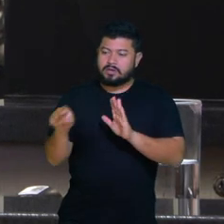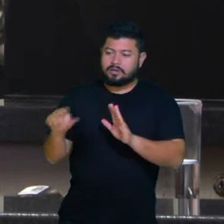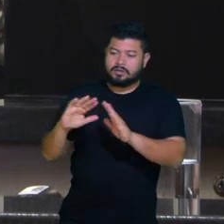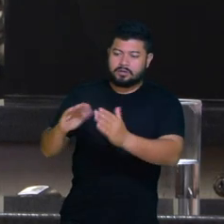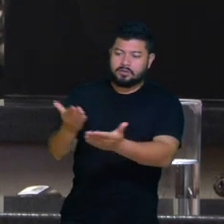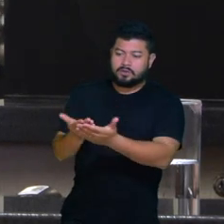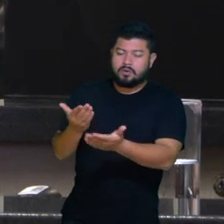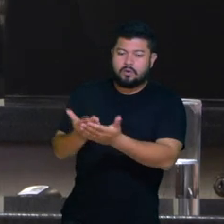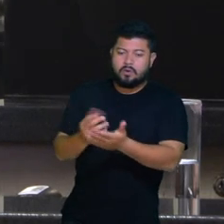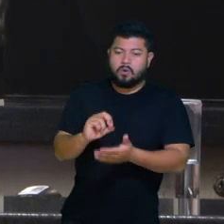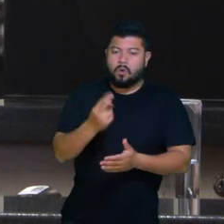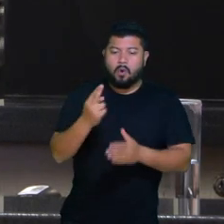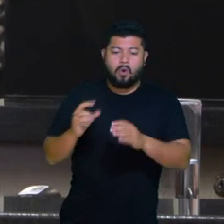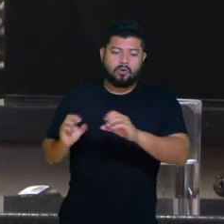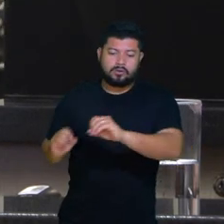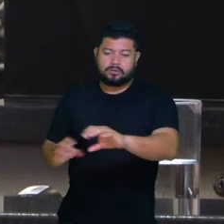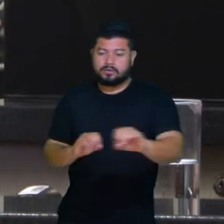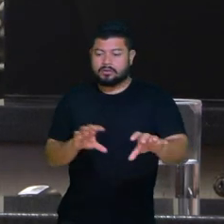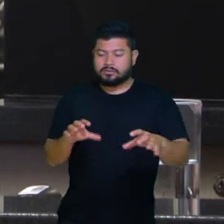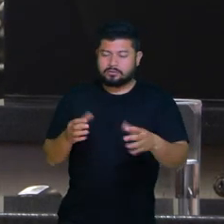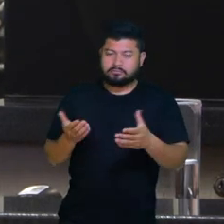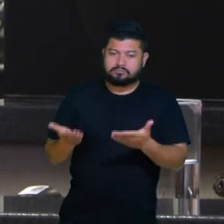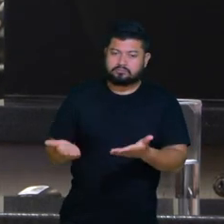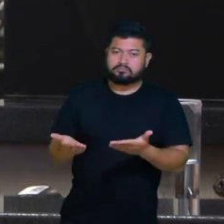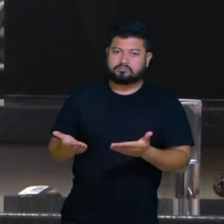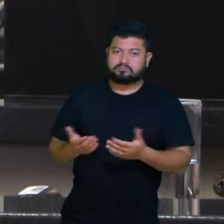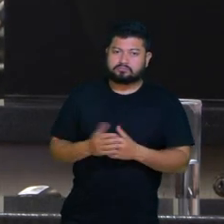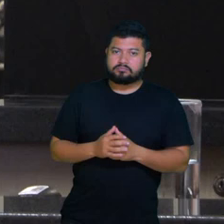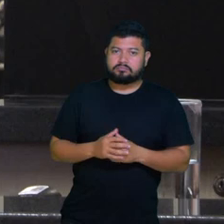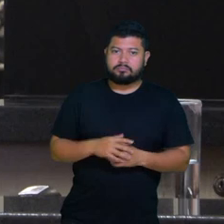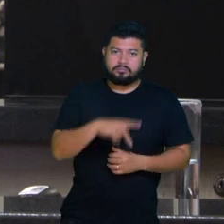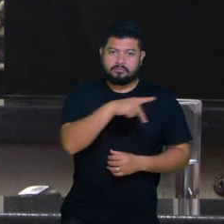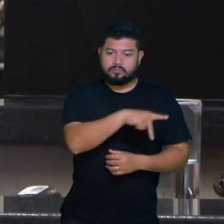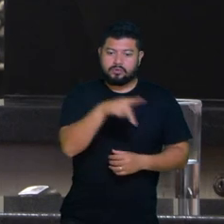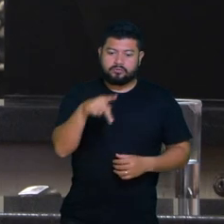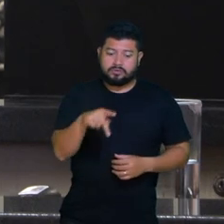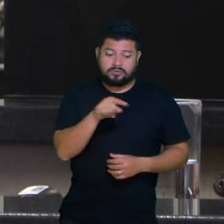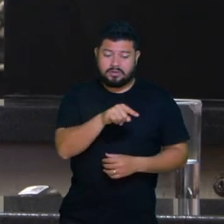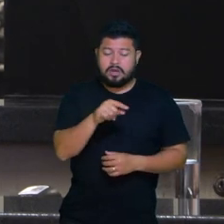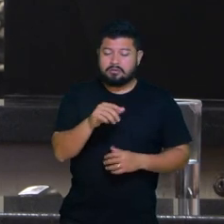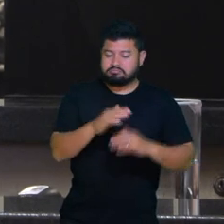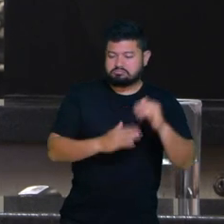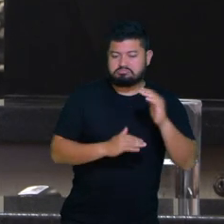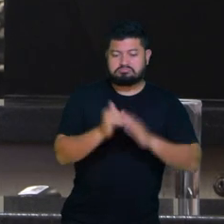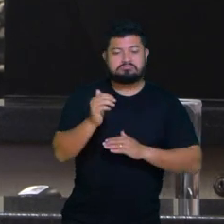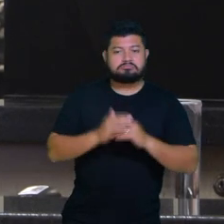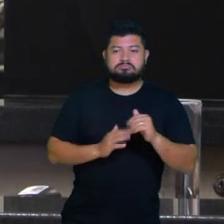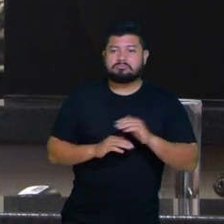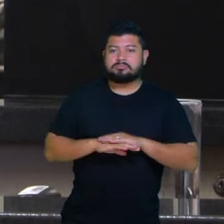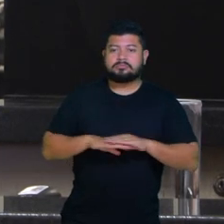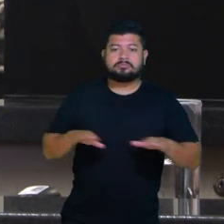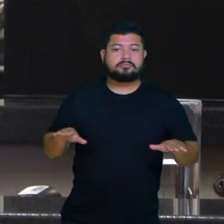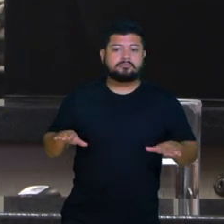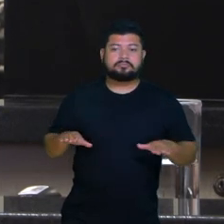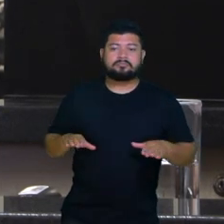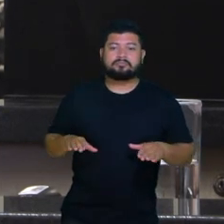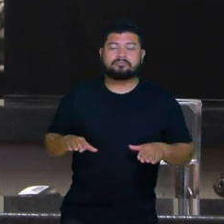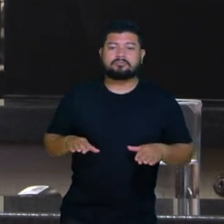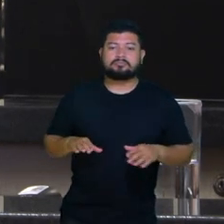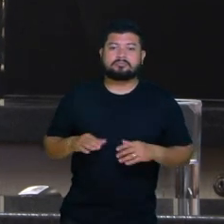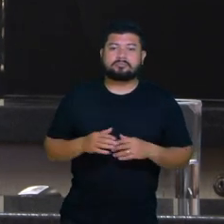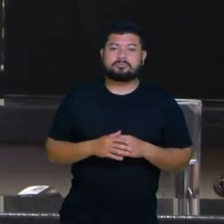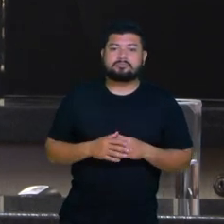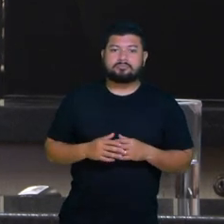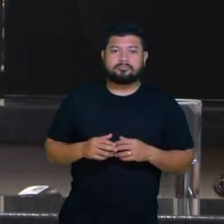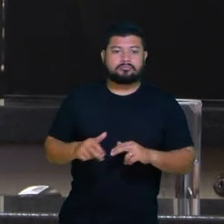modelo de currículo um professor prático tá por isso que a gente fala tanto da